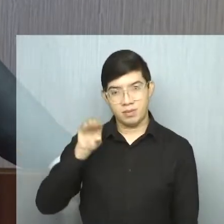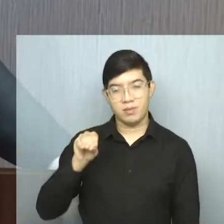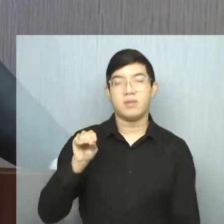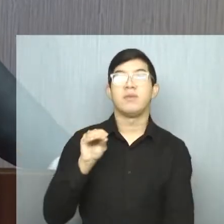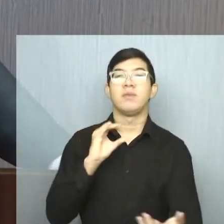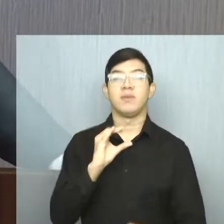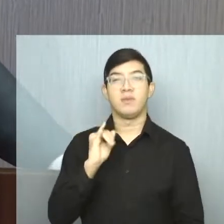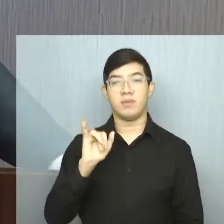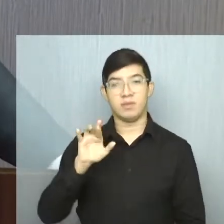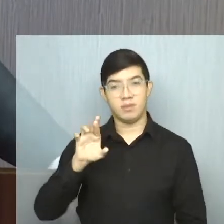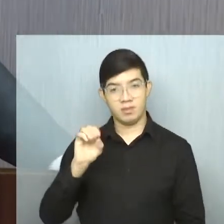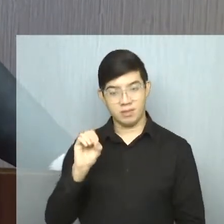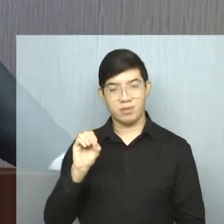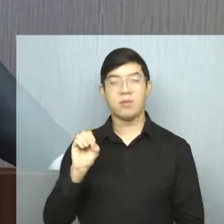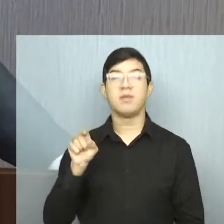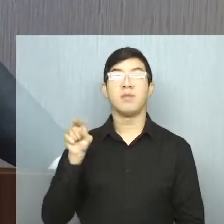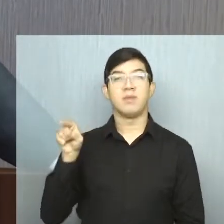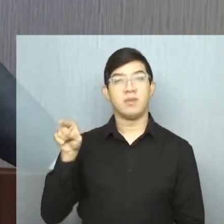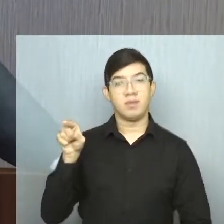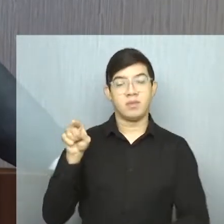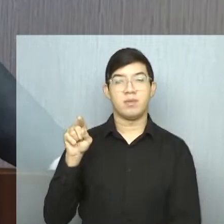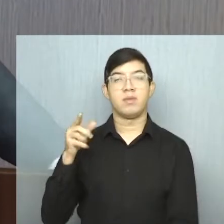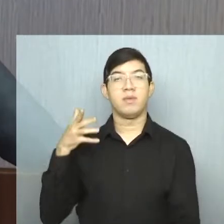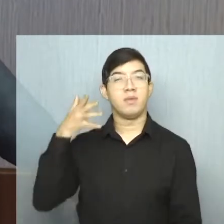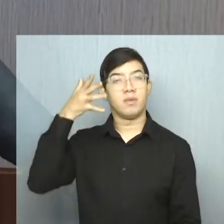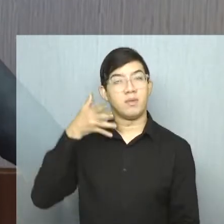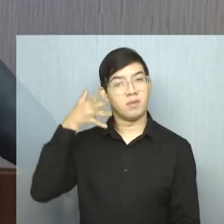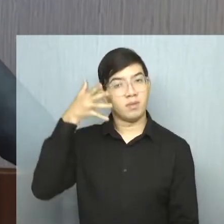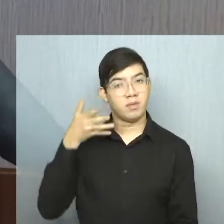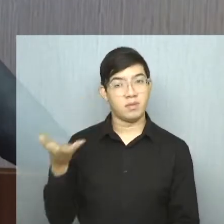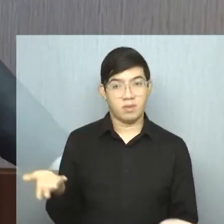que será o nosso palestrante